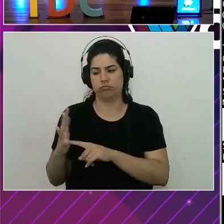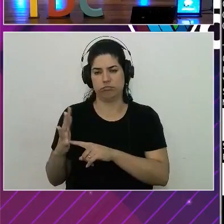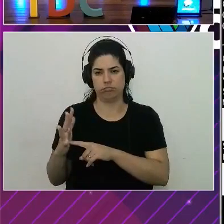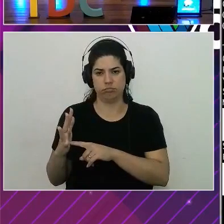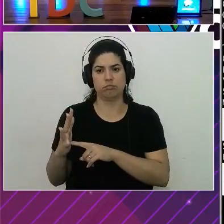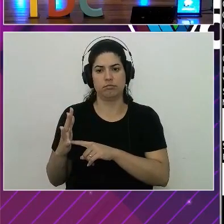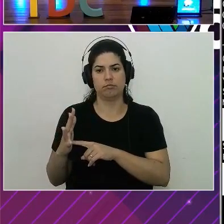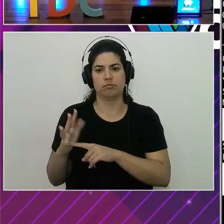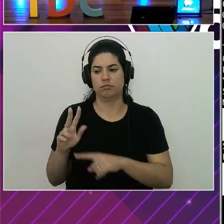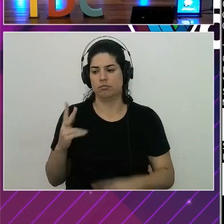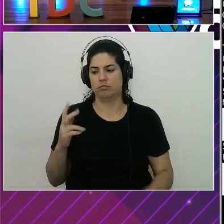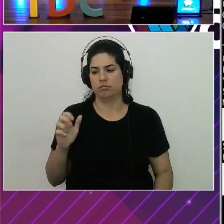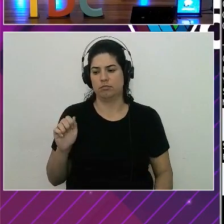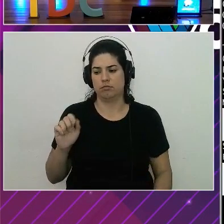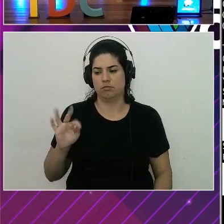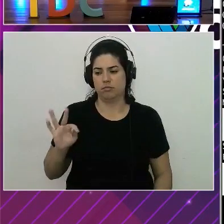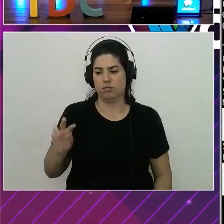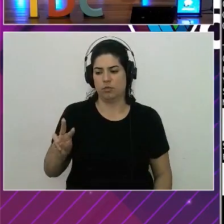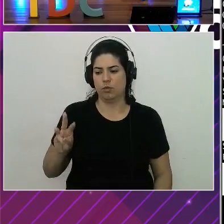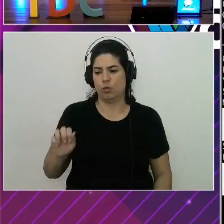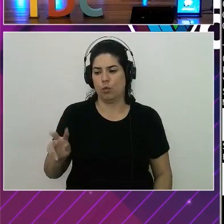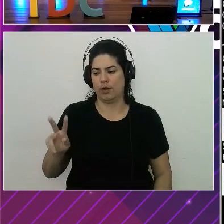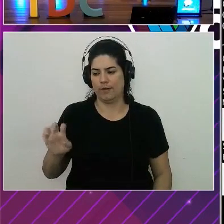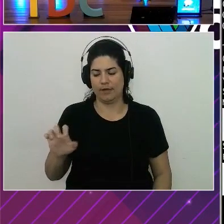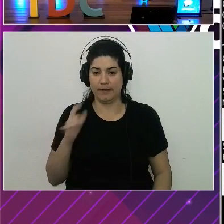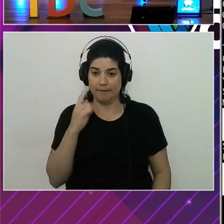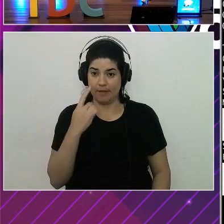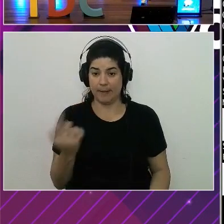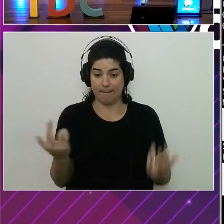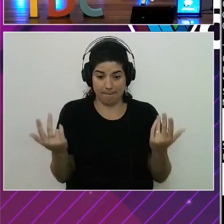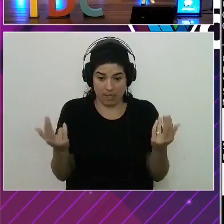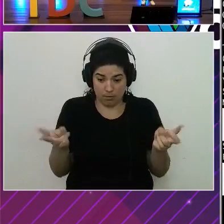rodando na mesma máquina, na mesma query. Vocês vão ver daqui a pouco a diferença